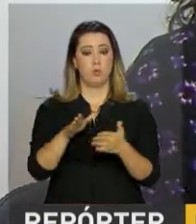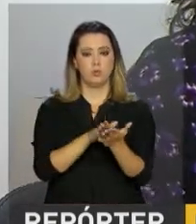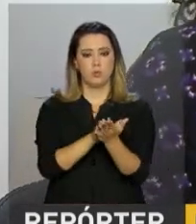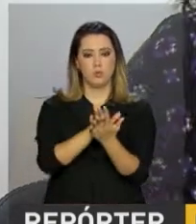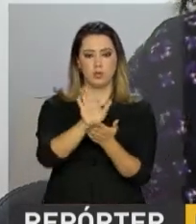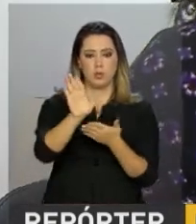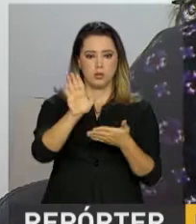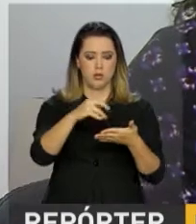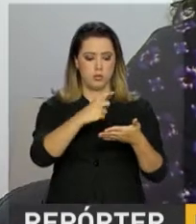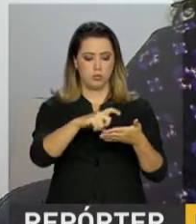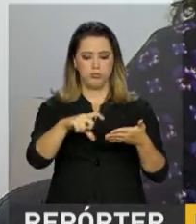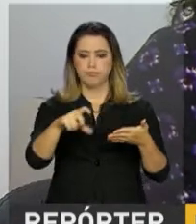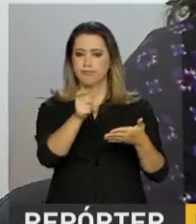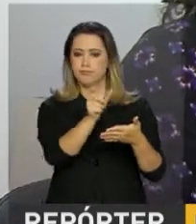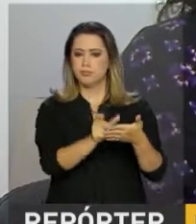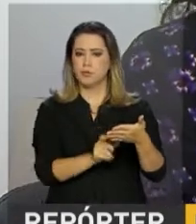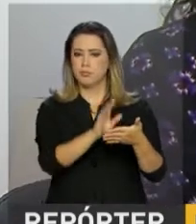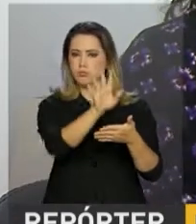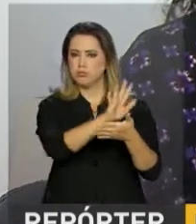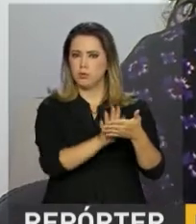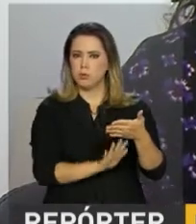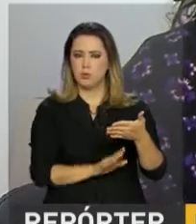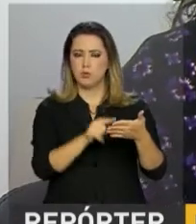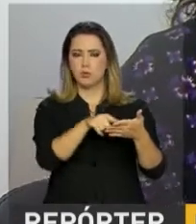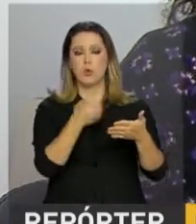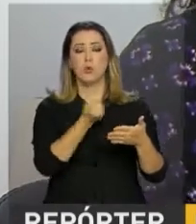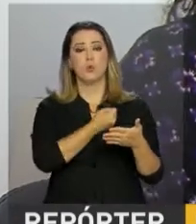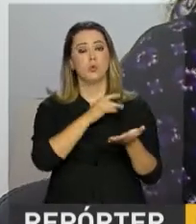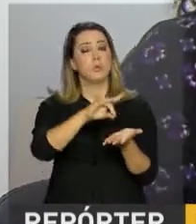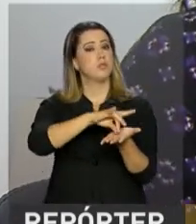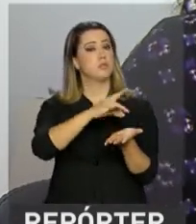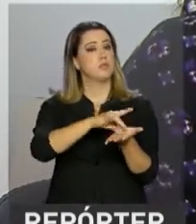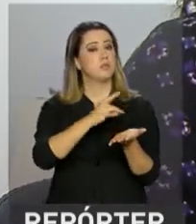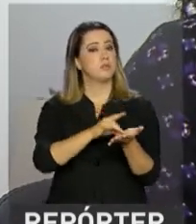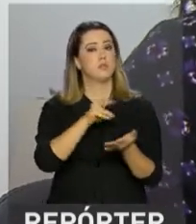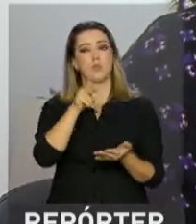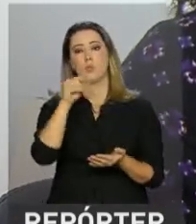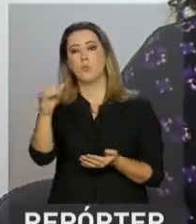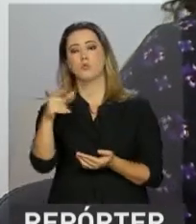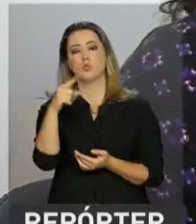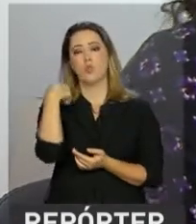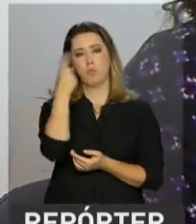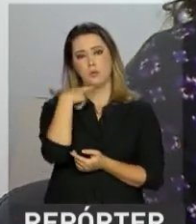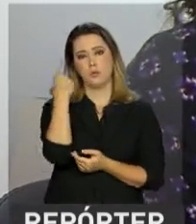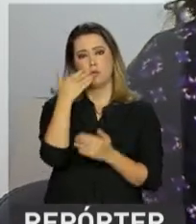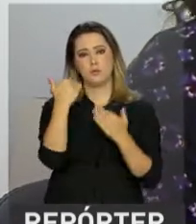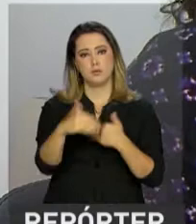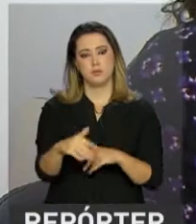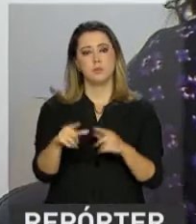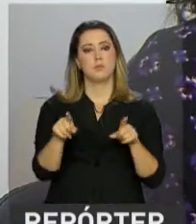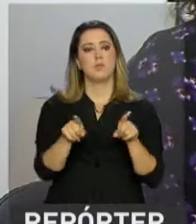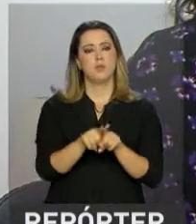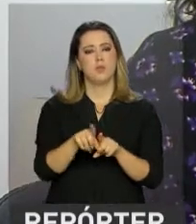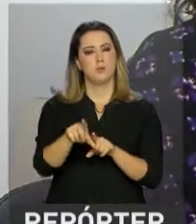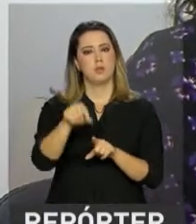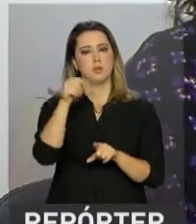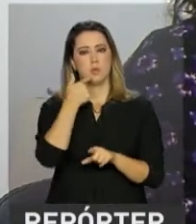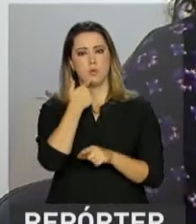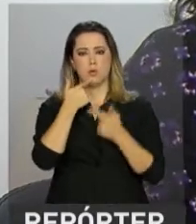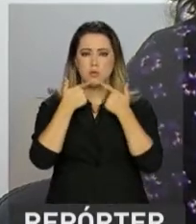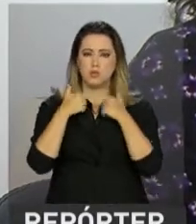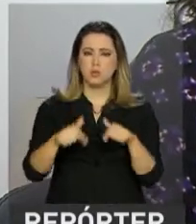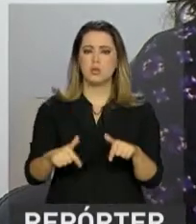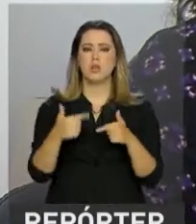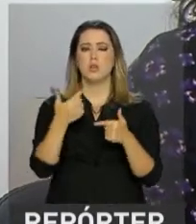traz informações como o número de inscrição a data o horário eo local das provas ea opção de língua